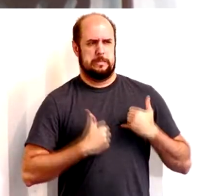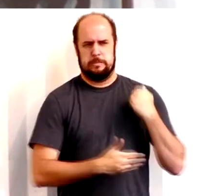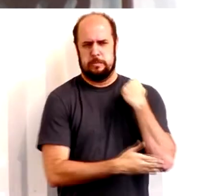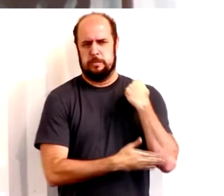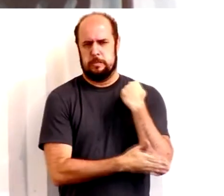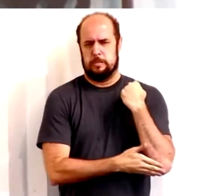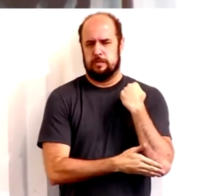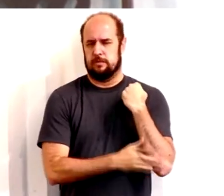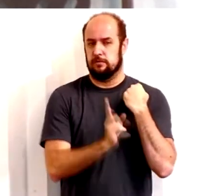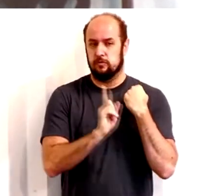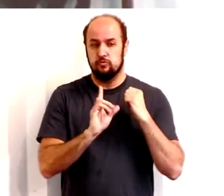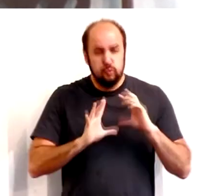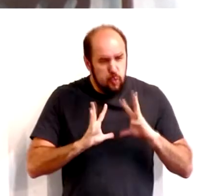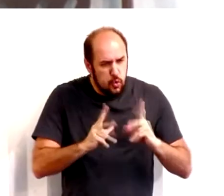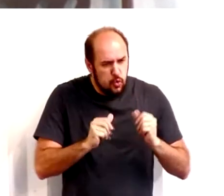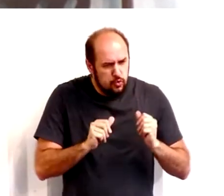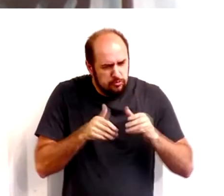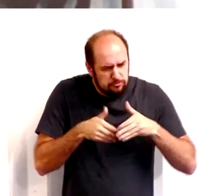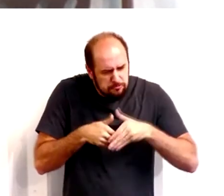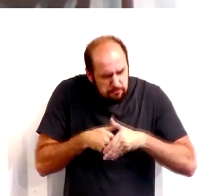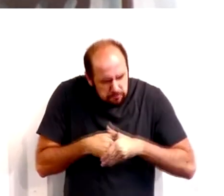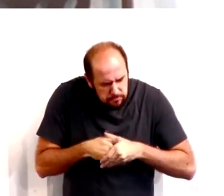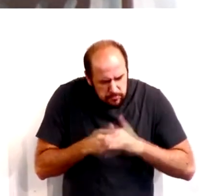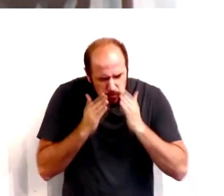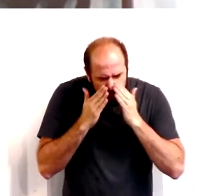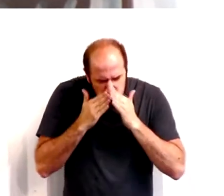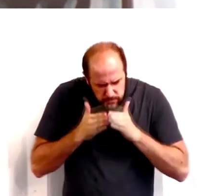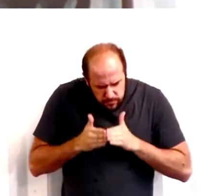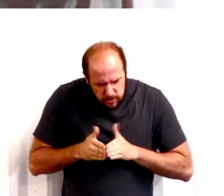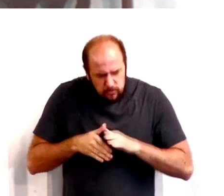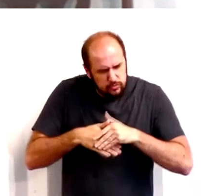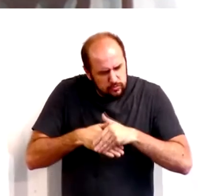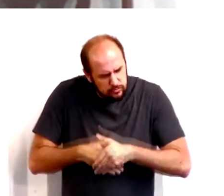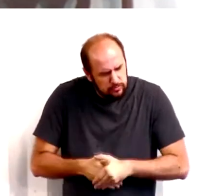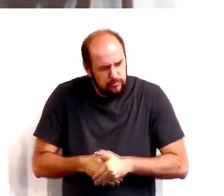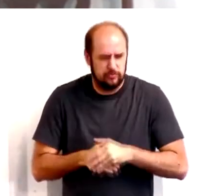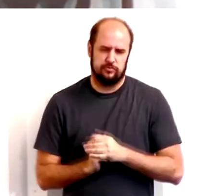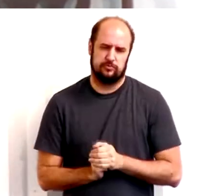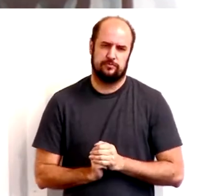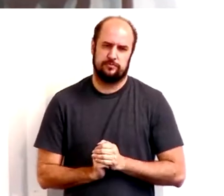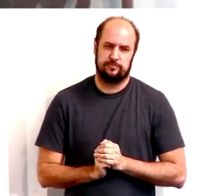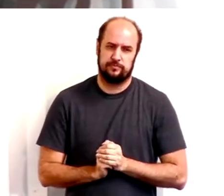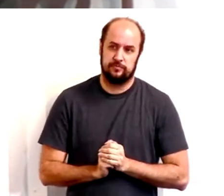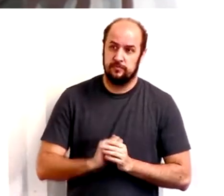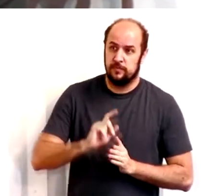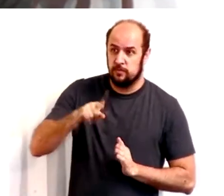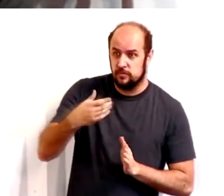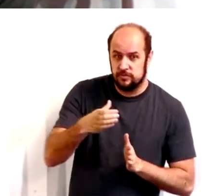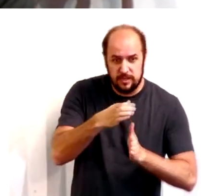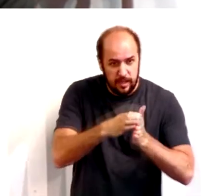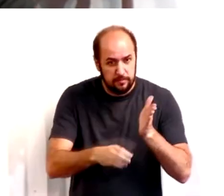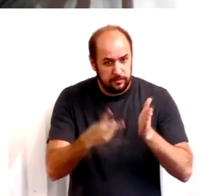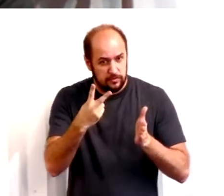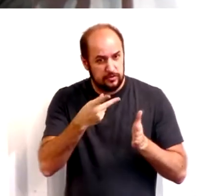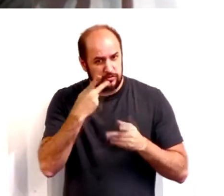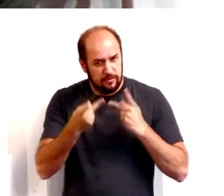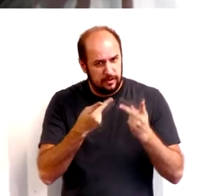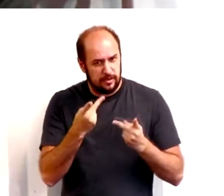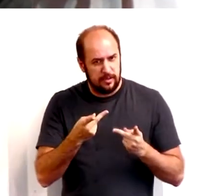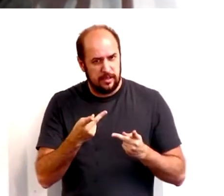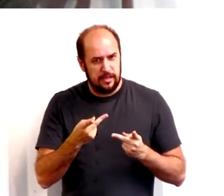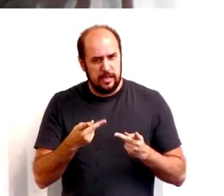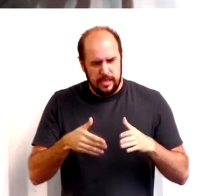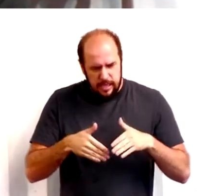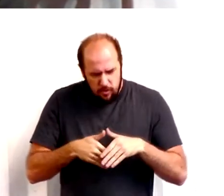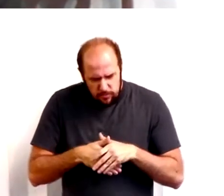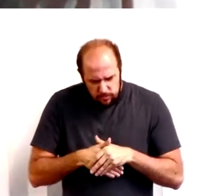no capítulo 2, ele mostra, então, que essa humildade tem que ser como um